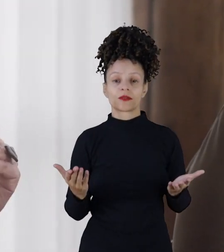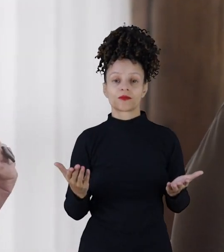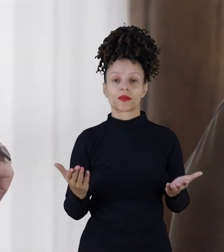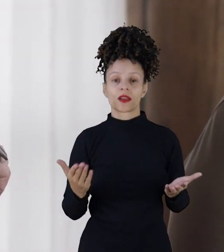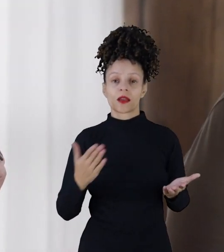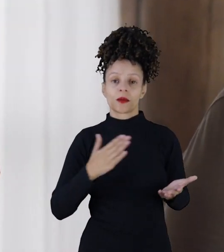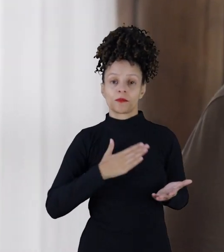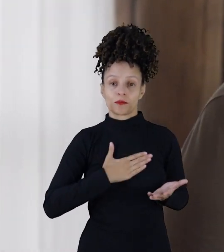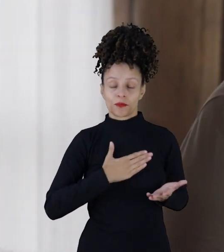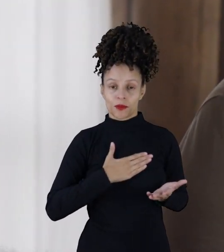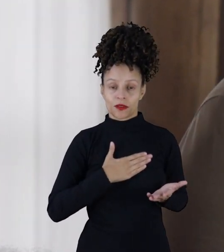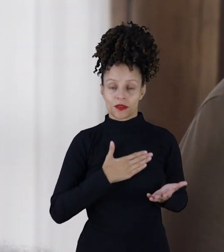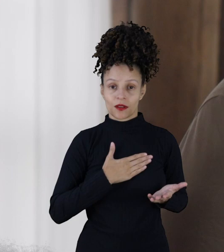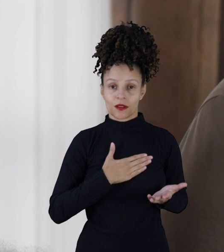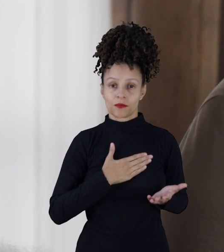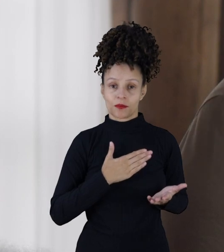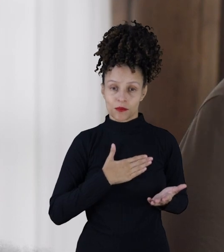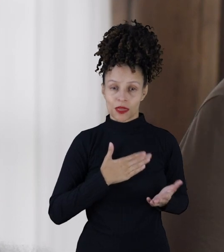E a minha